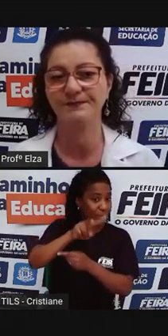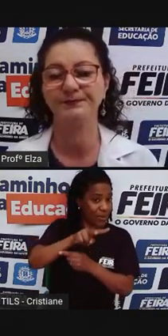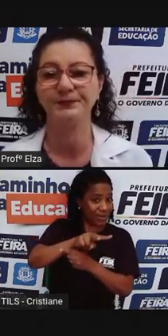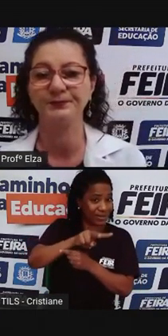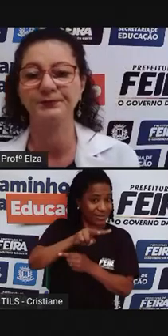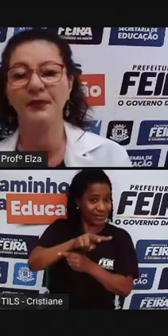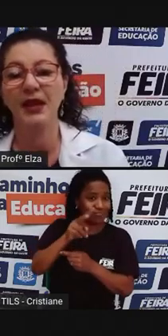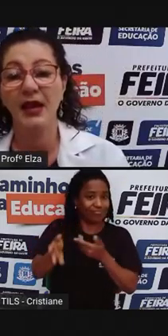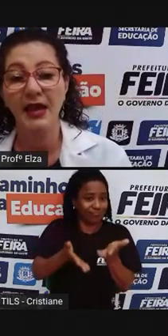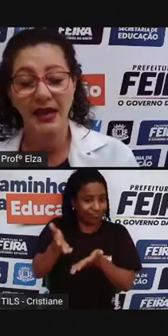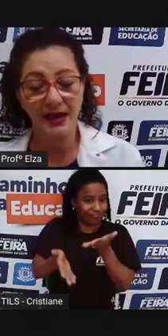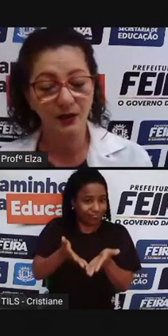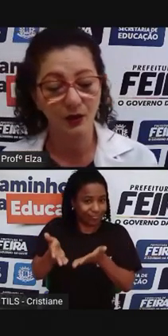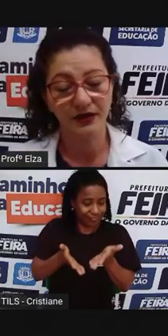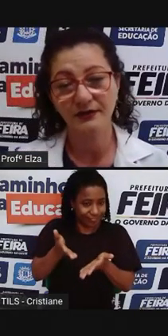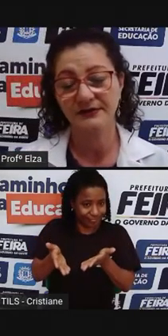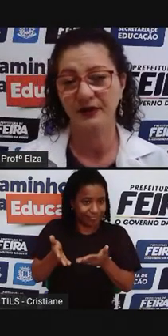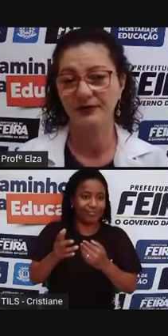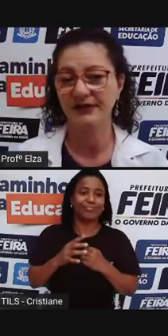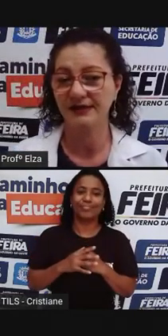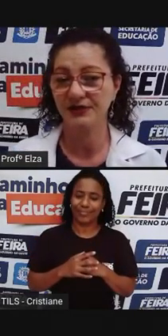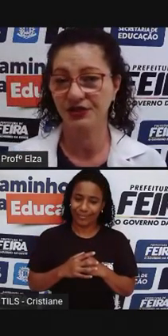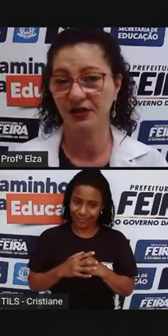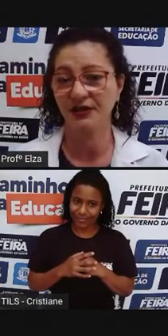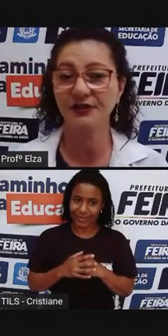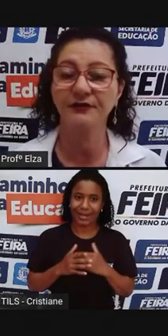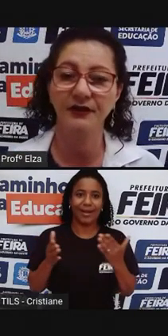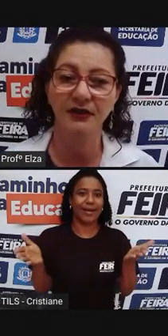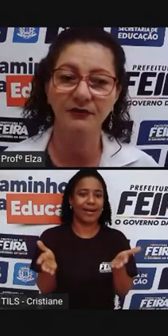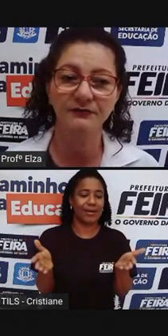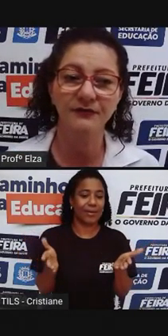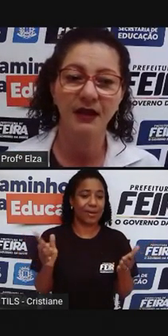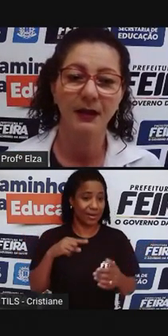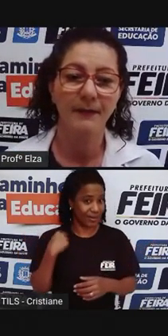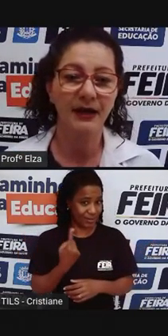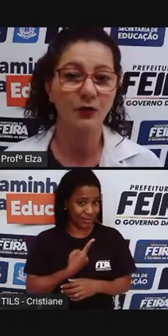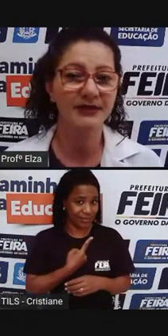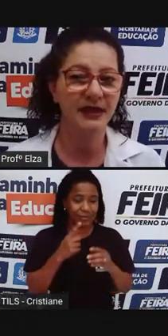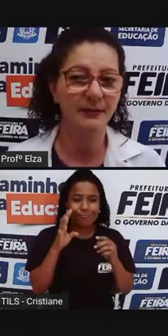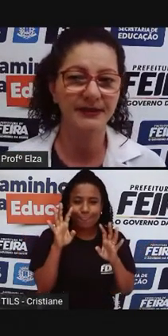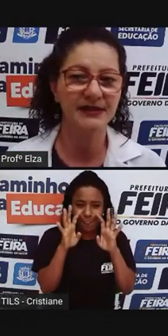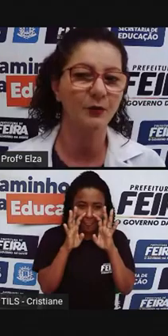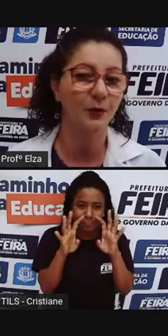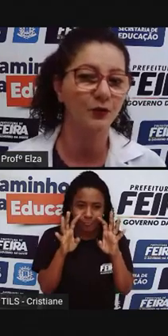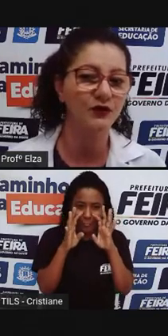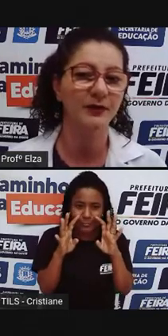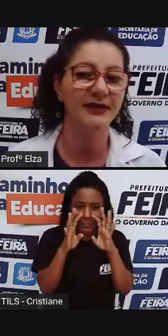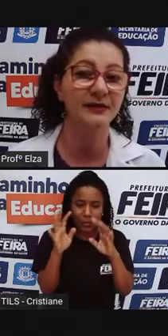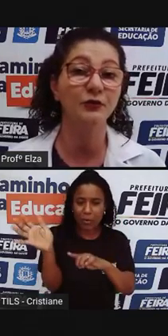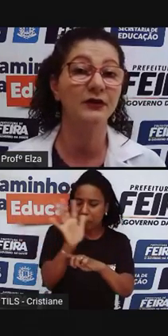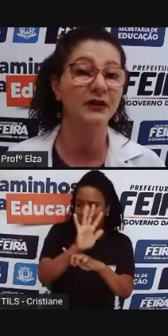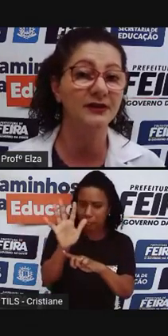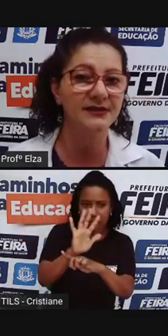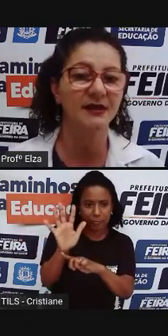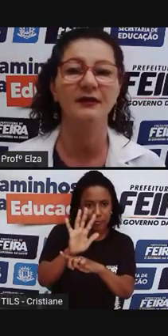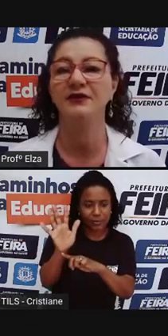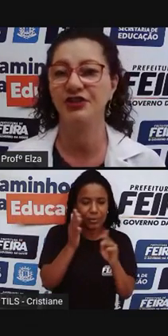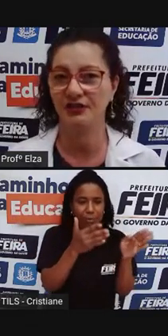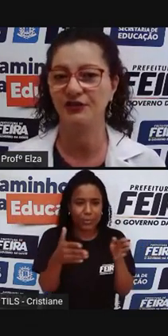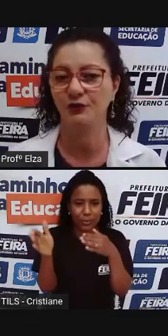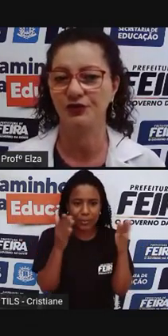juntos. E agora nós vamos assistir a este vídeo para começar a pensar um pouco sobre essa